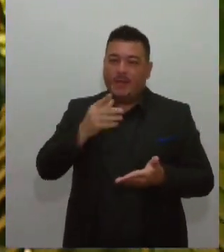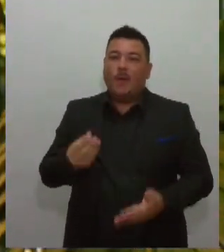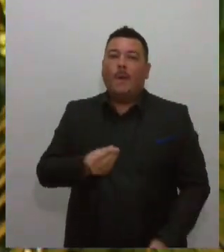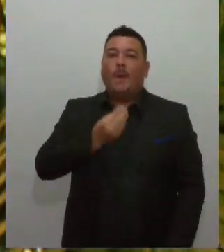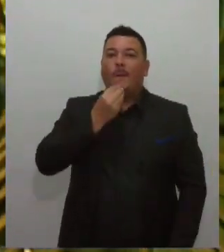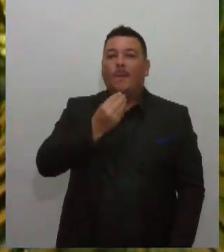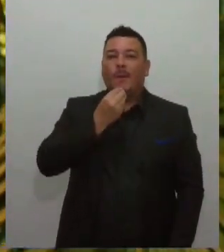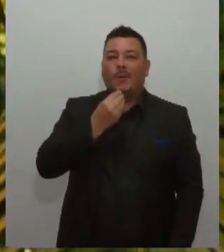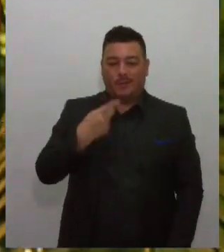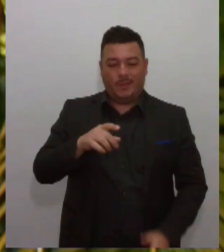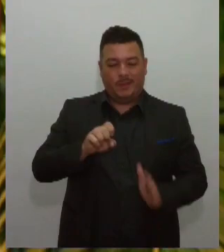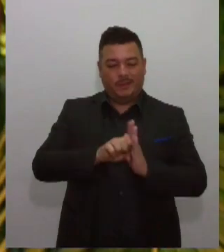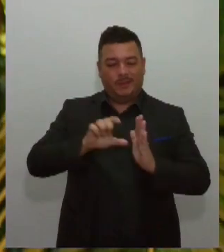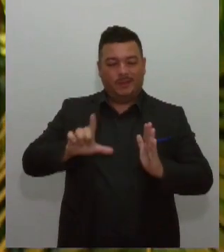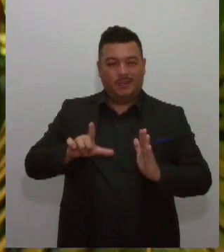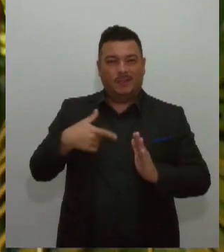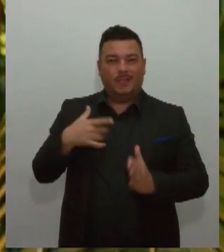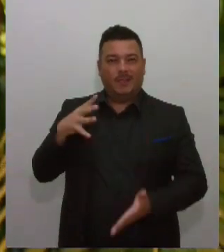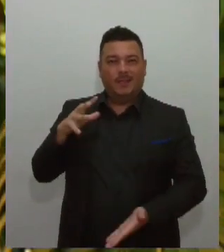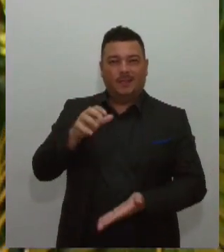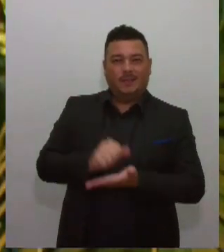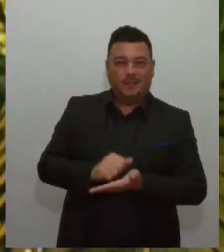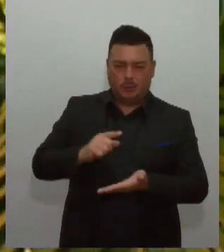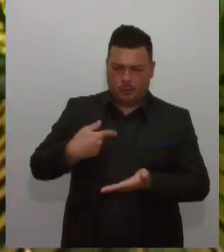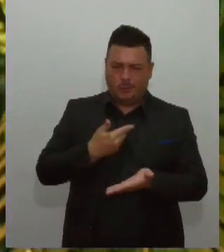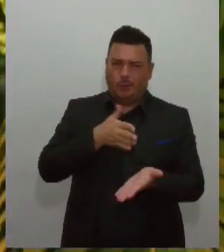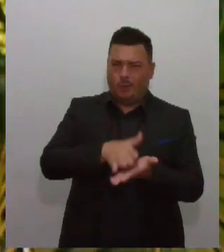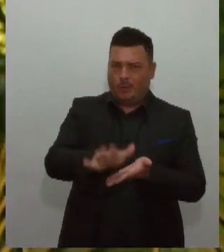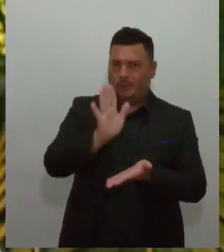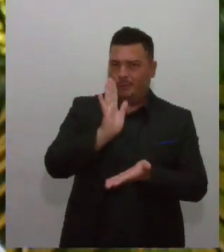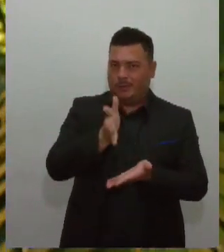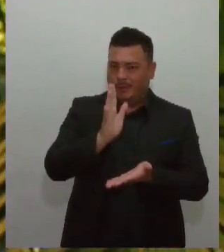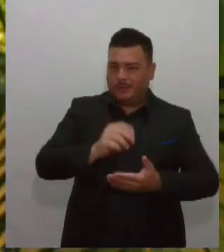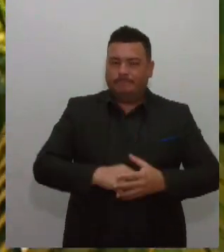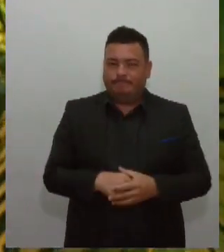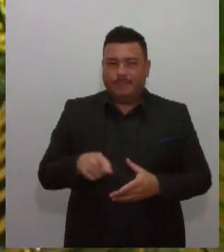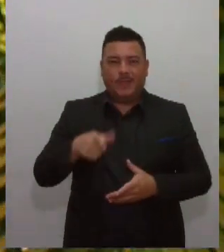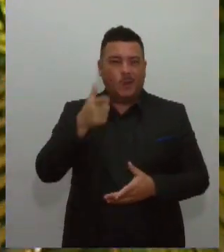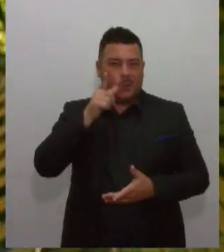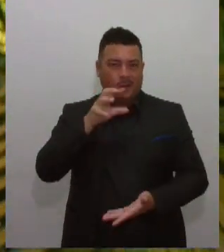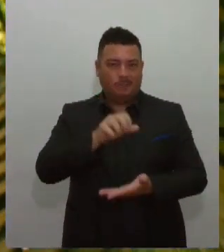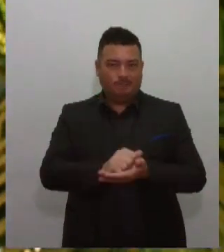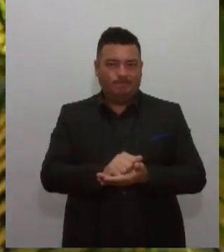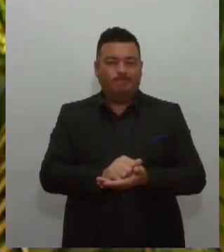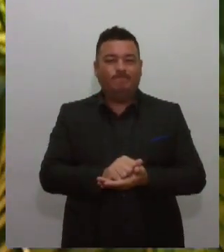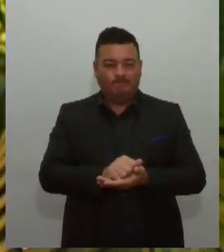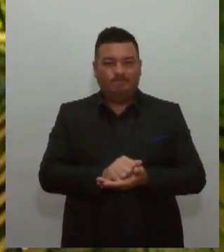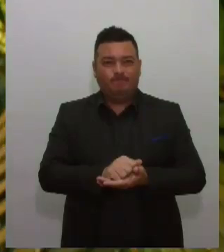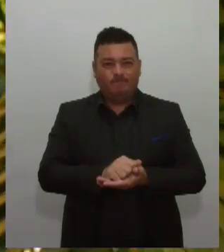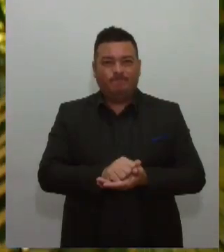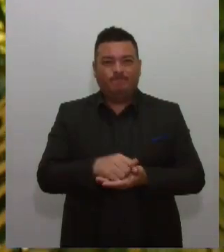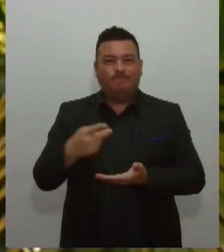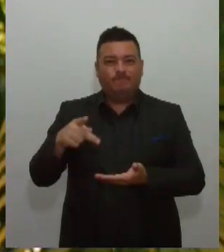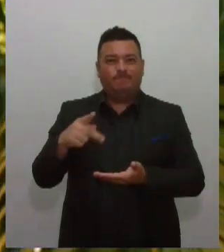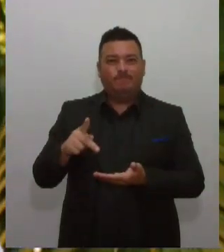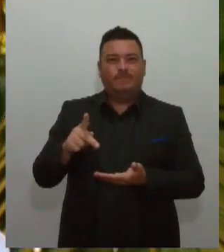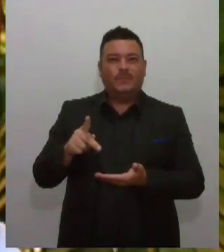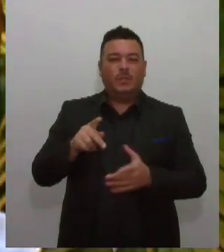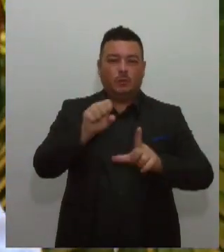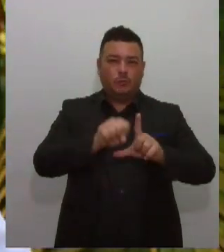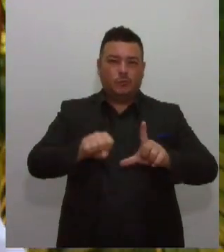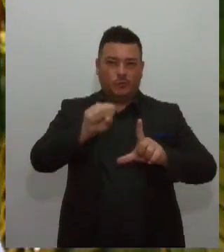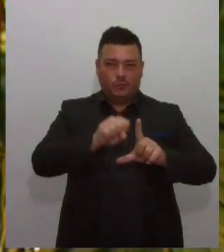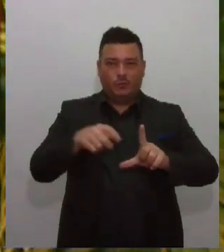de auxílios que nós já lançamos, ele vai poder se inscrever lá no seu domínio, no seu portal do próprio Dicente, que é lá no